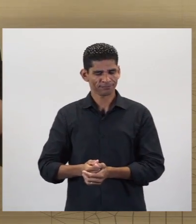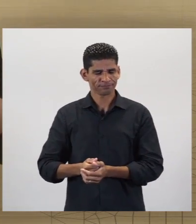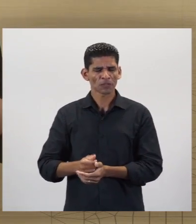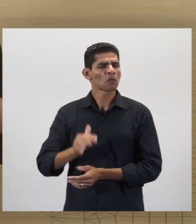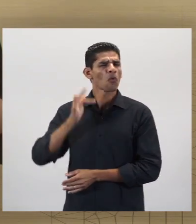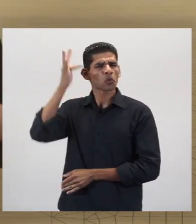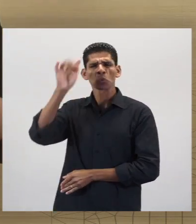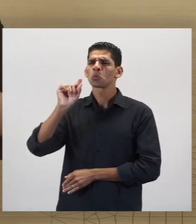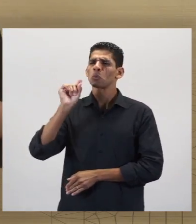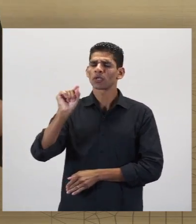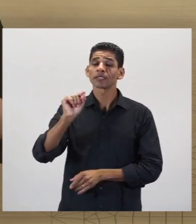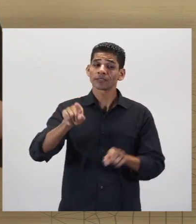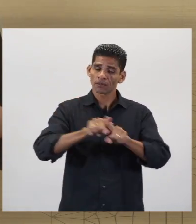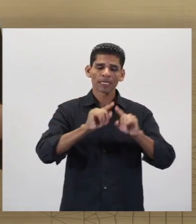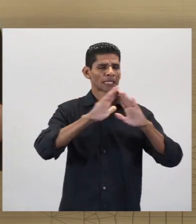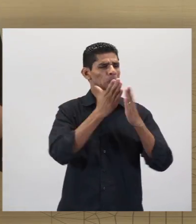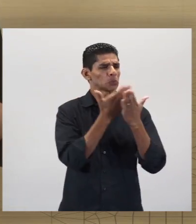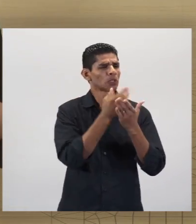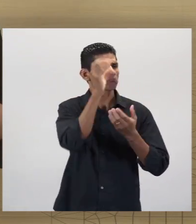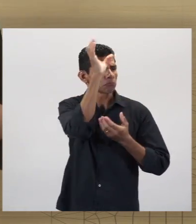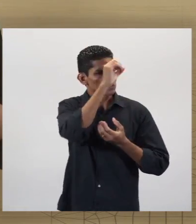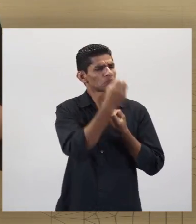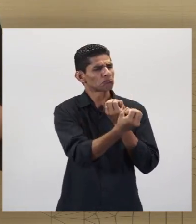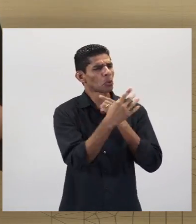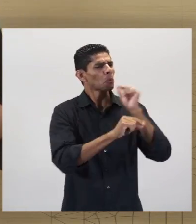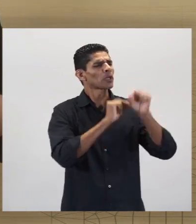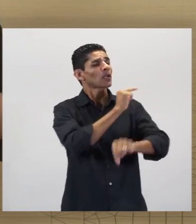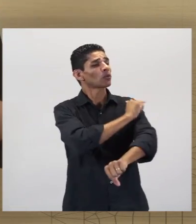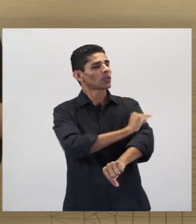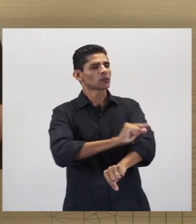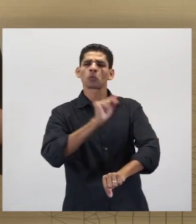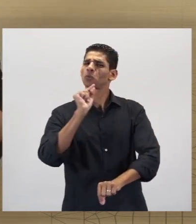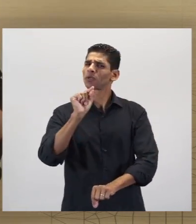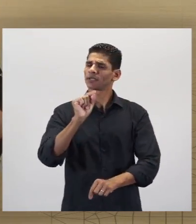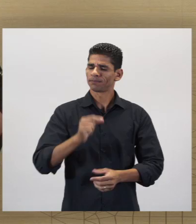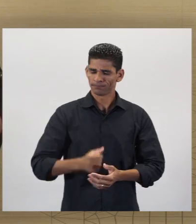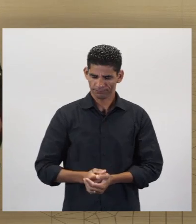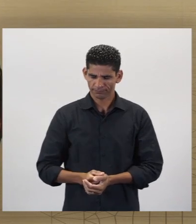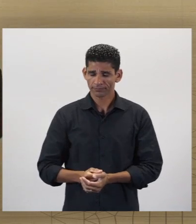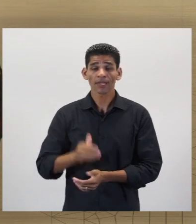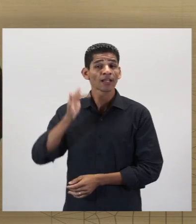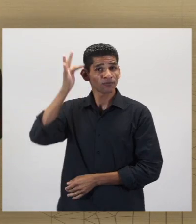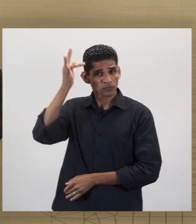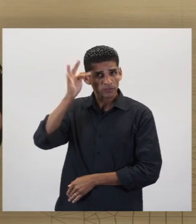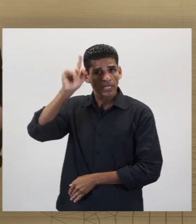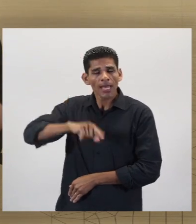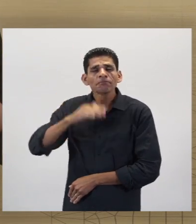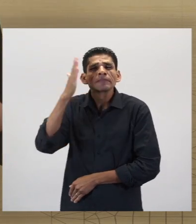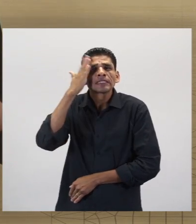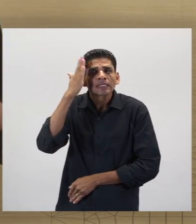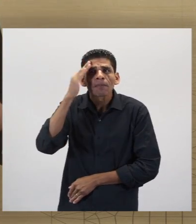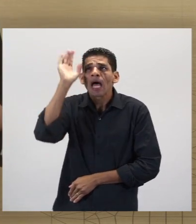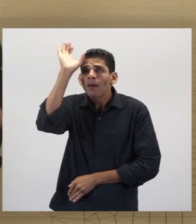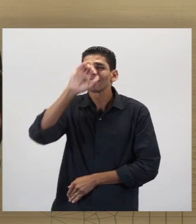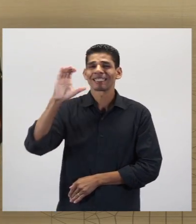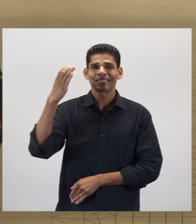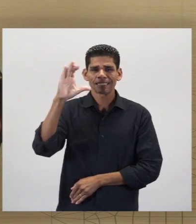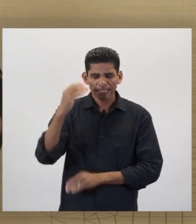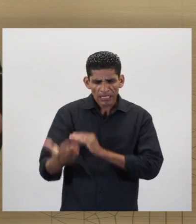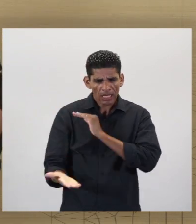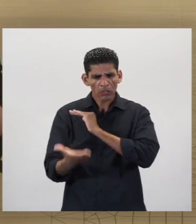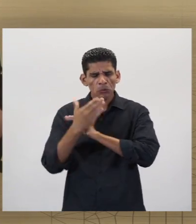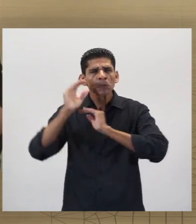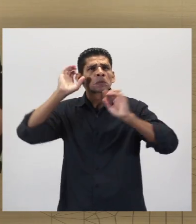significa filosofia e o que significa educação. A filosofia é um campo do saber, uma ciência que preza pela reflexão